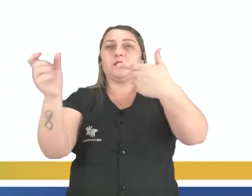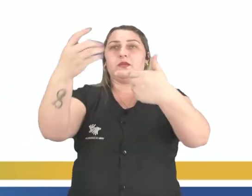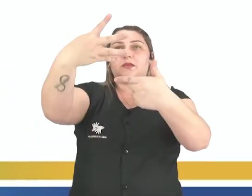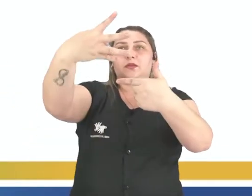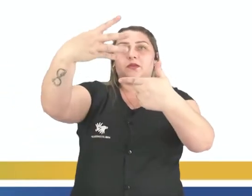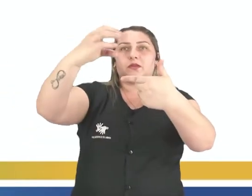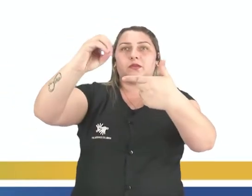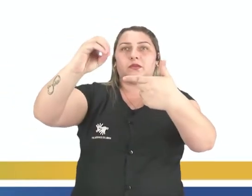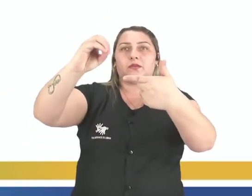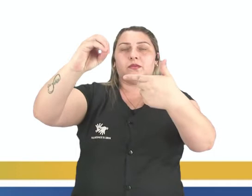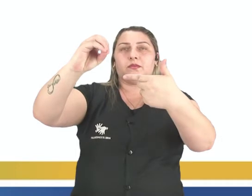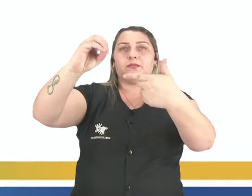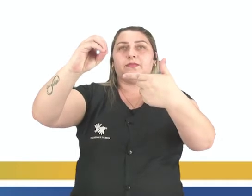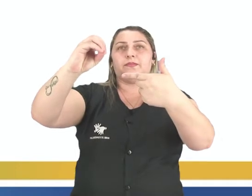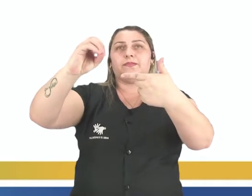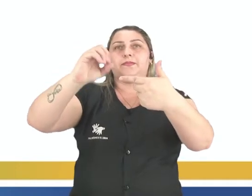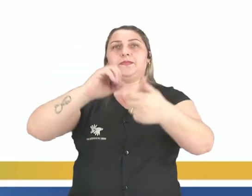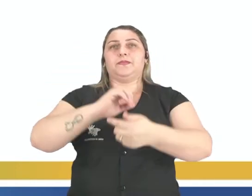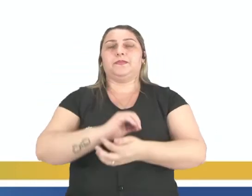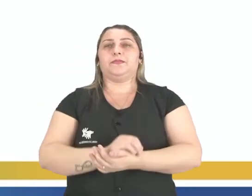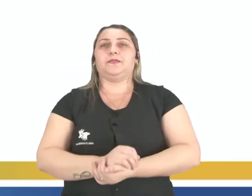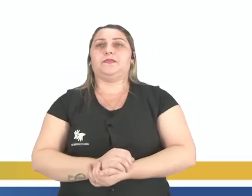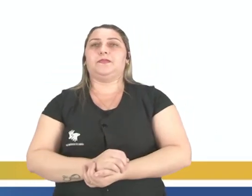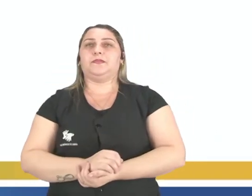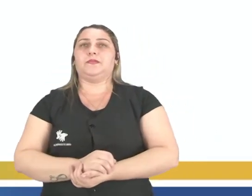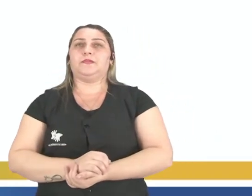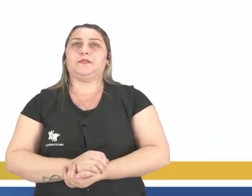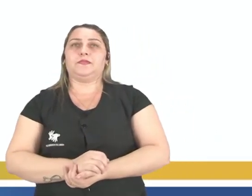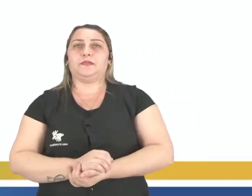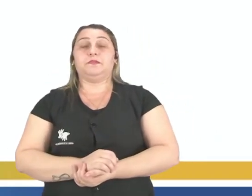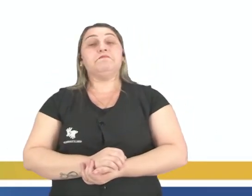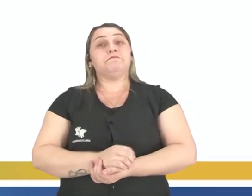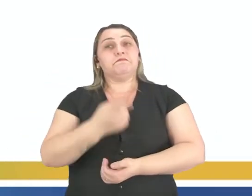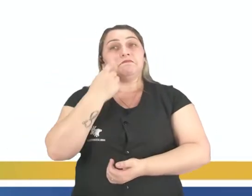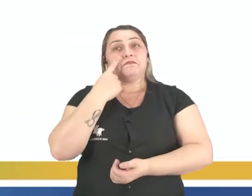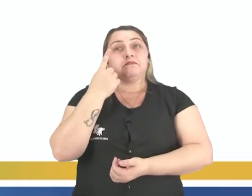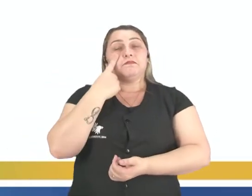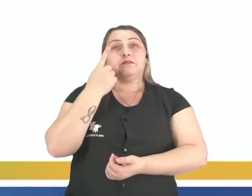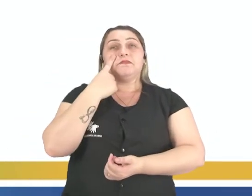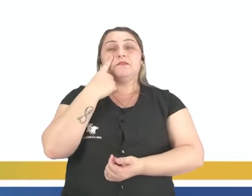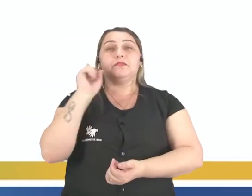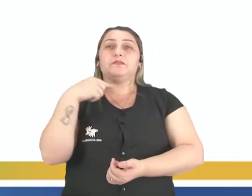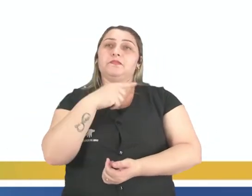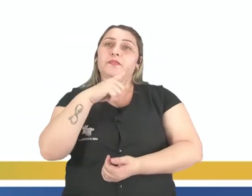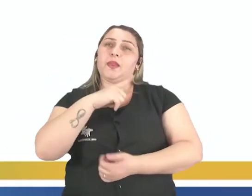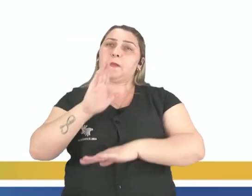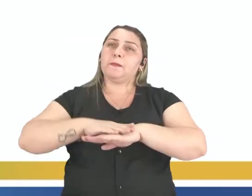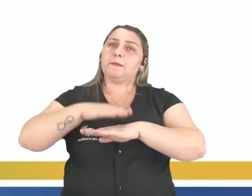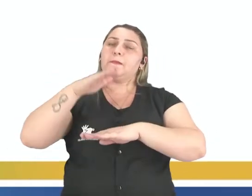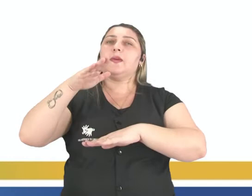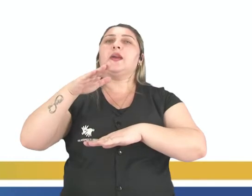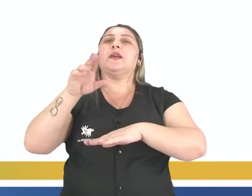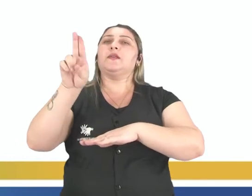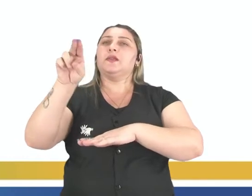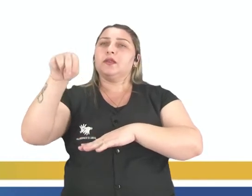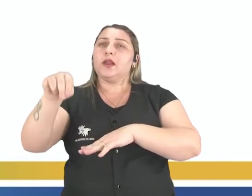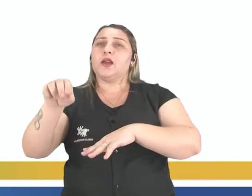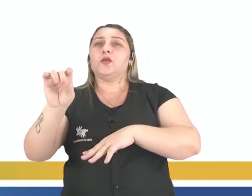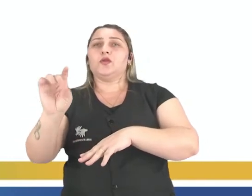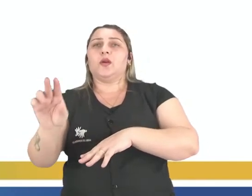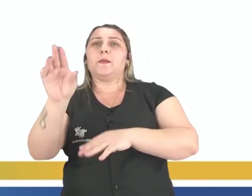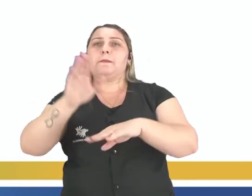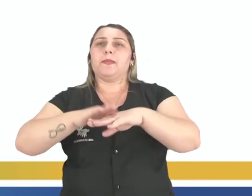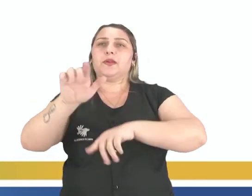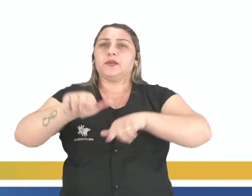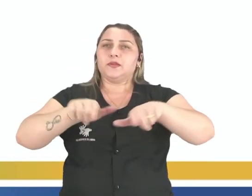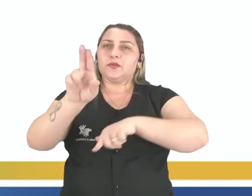Valor em bytes, 2 elevado a 40. Então repare aí, ó, que nós temos mais unidades, só que as que a